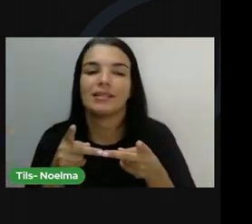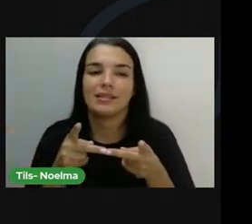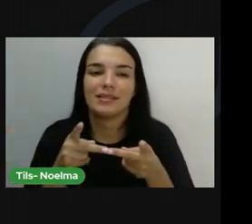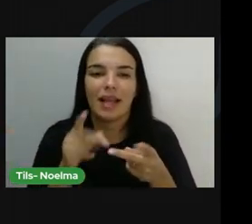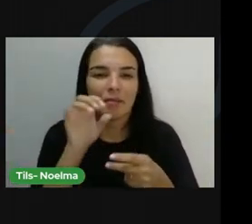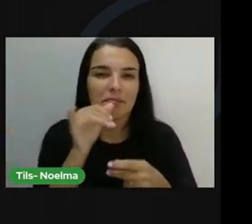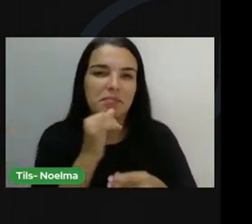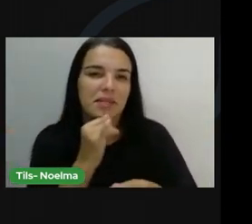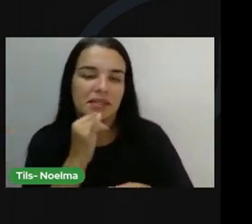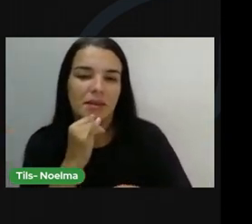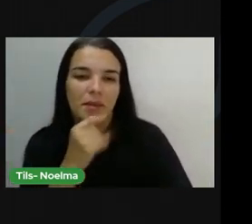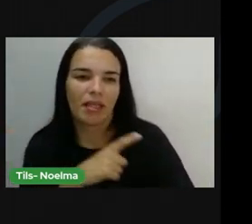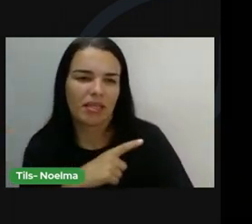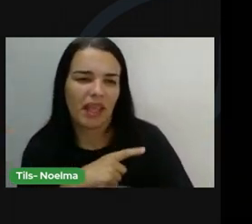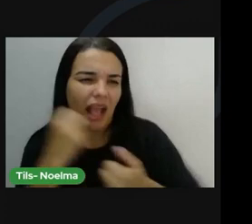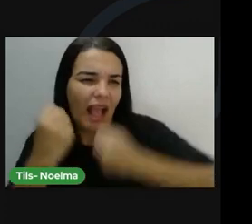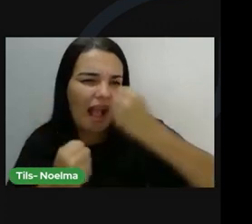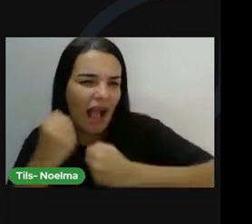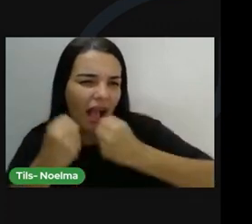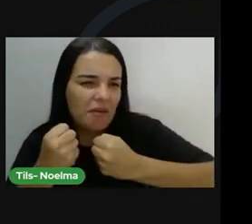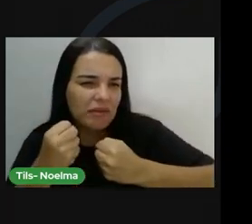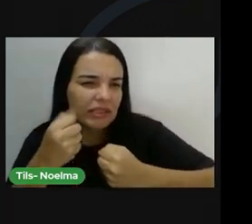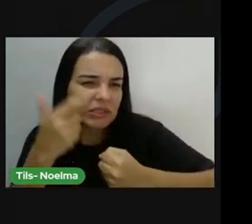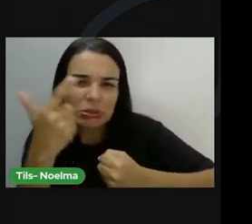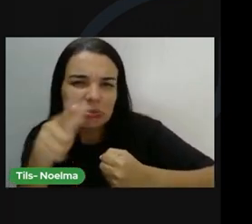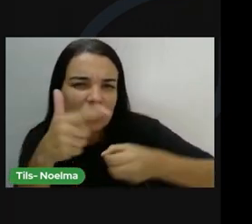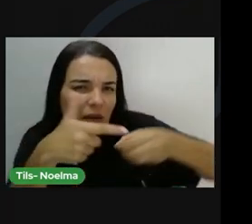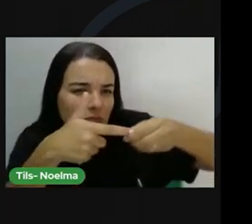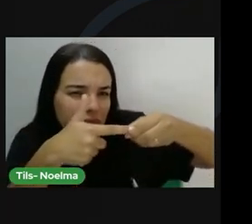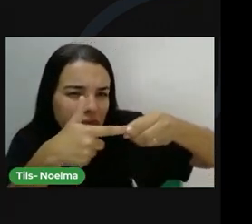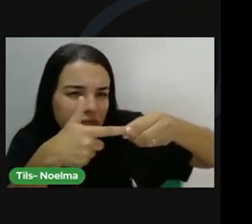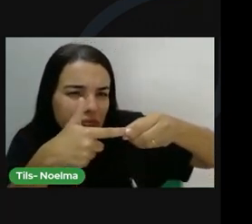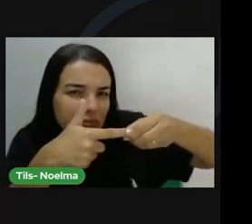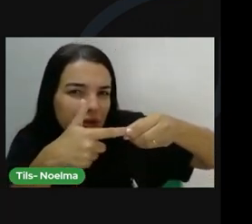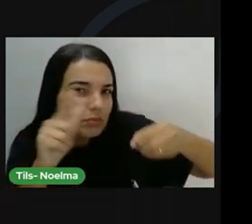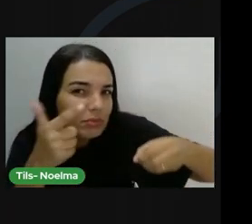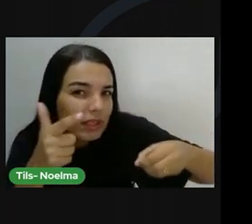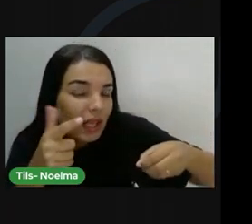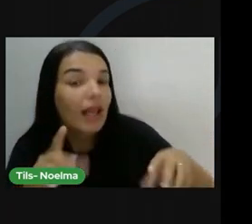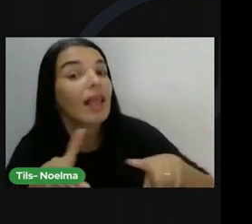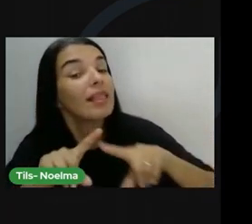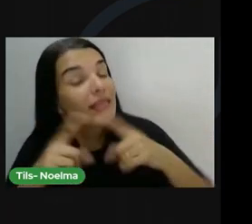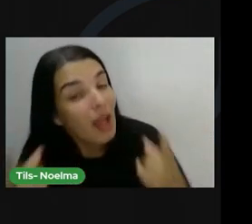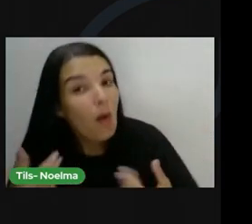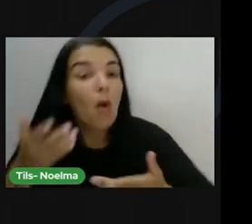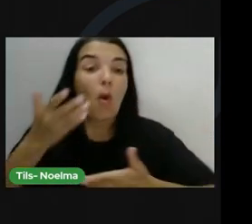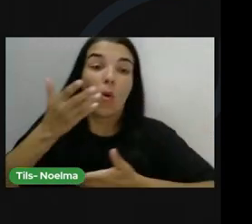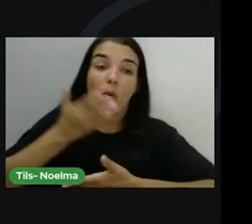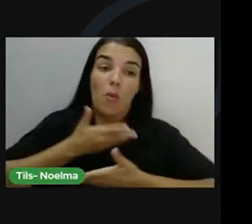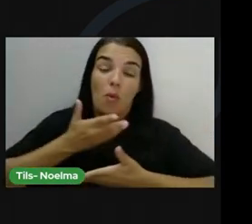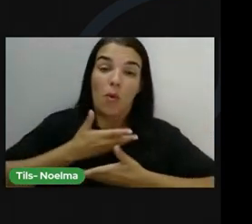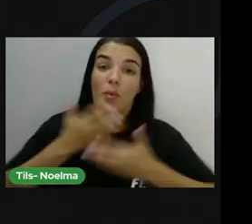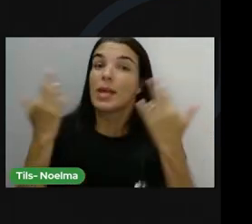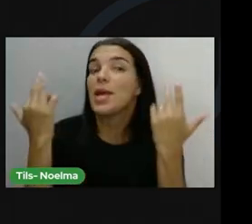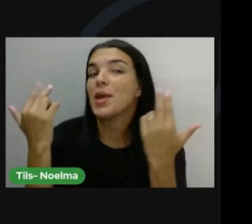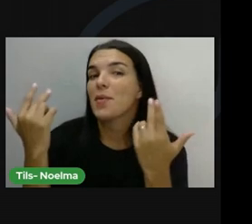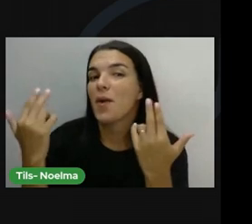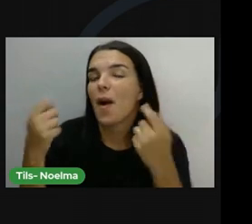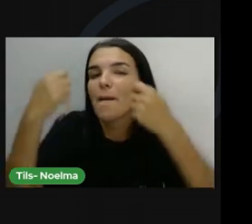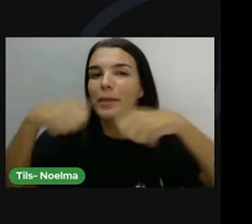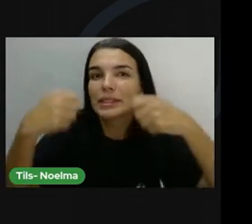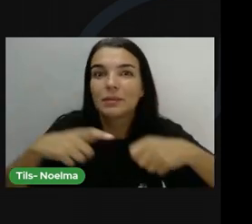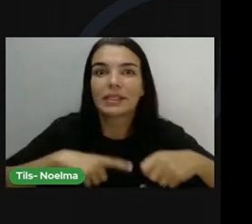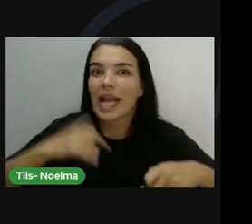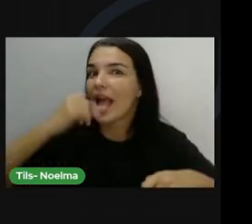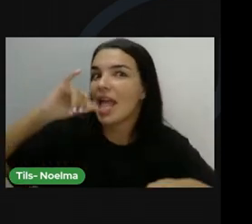álcool ou gasolina? Não? Nem eu. Com o nosso corpo é a mesma coisa. Precisamos de energia para